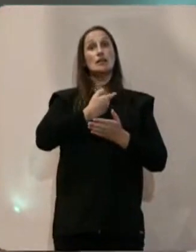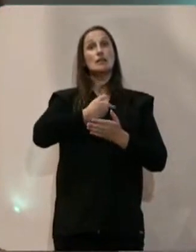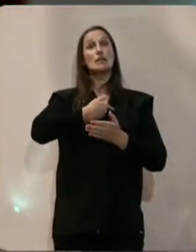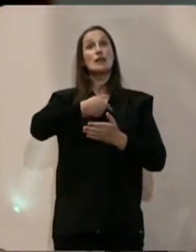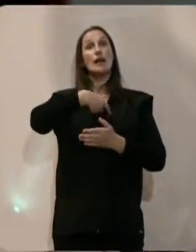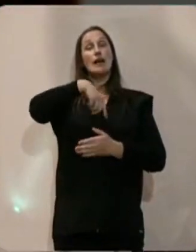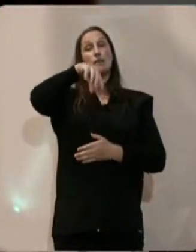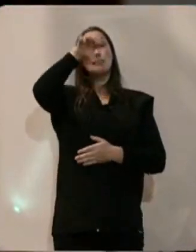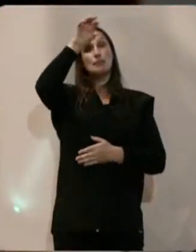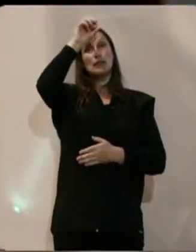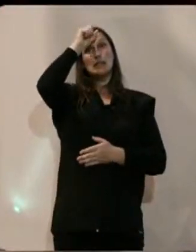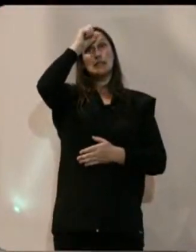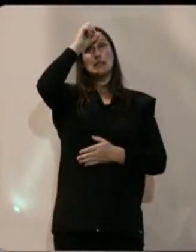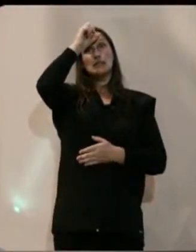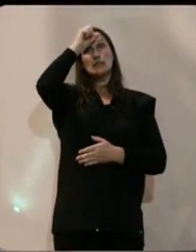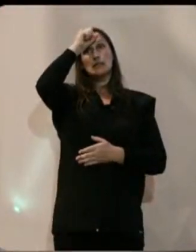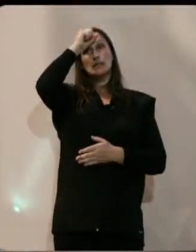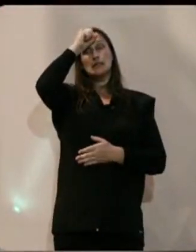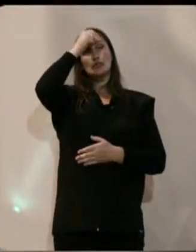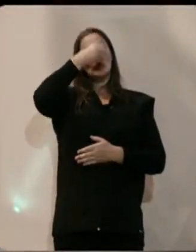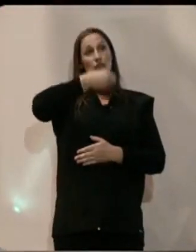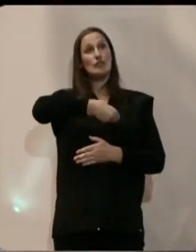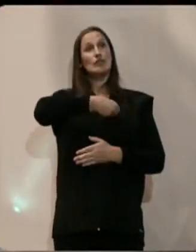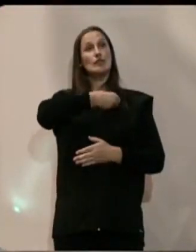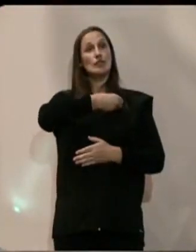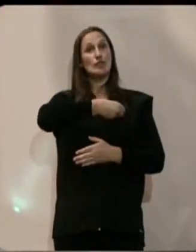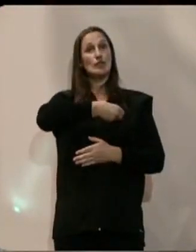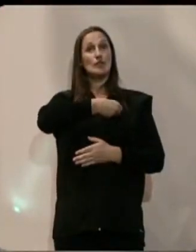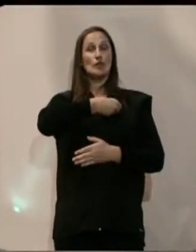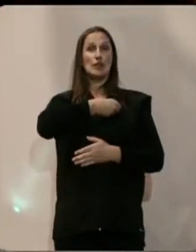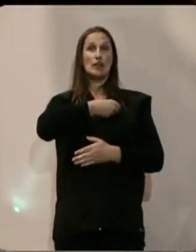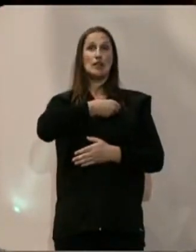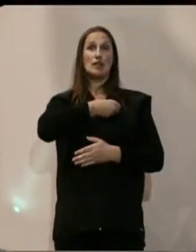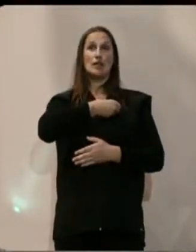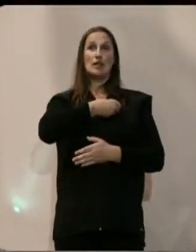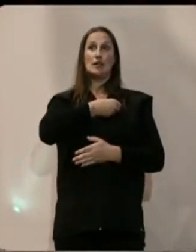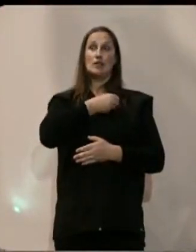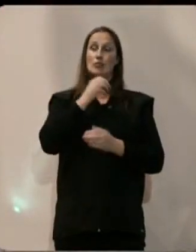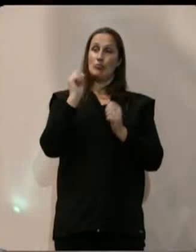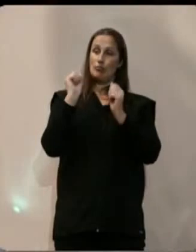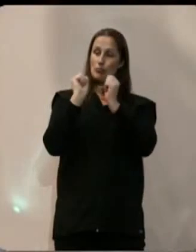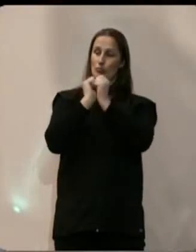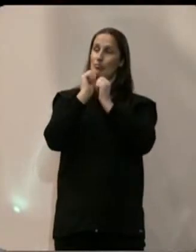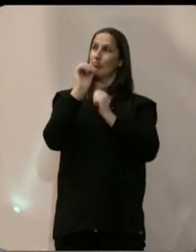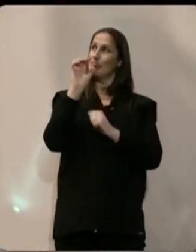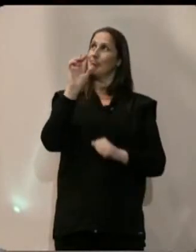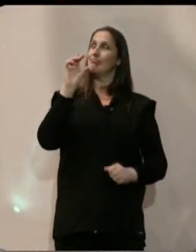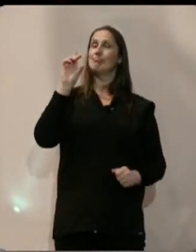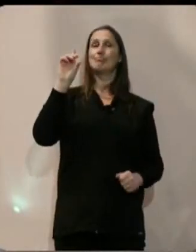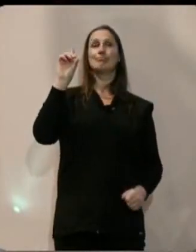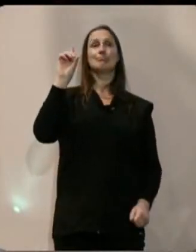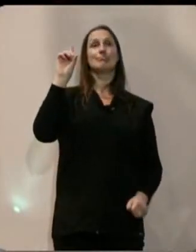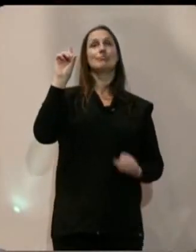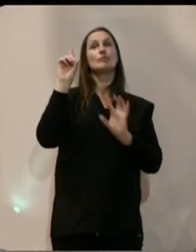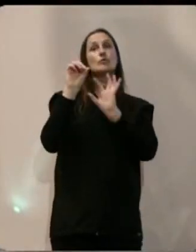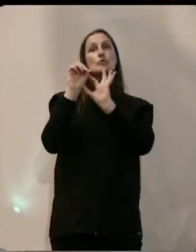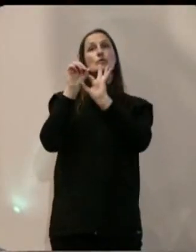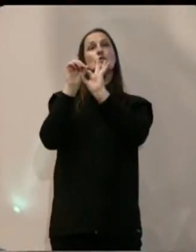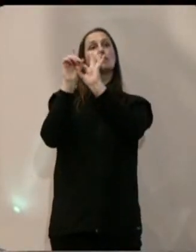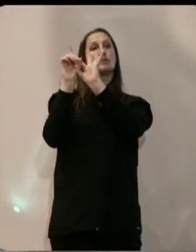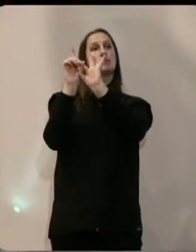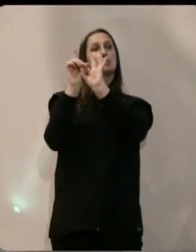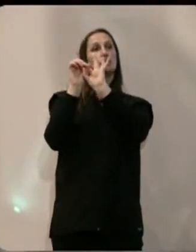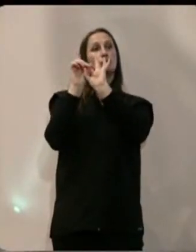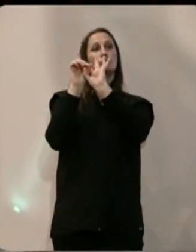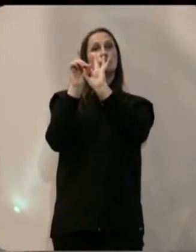nessa dinâmica com o Senhor. E sabe, essa dinâmica nos faz bem, porque a gente